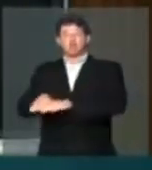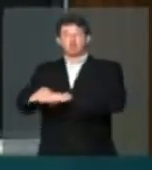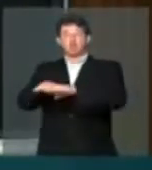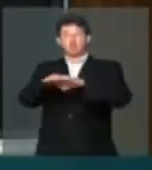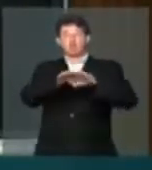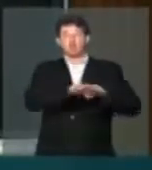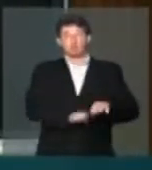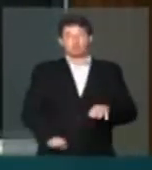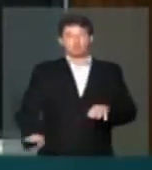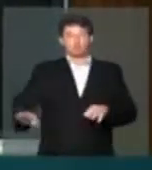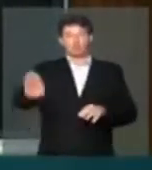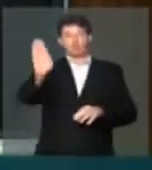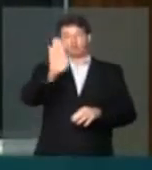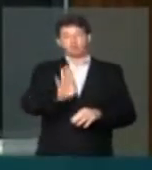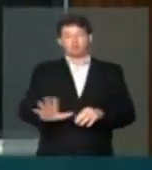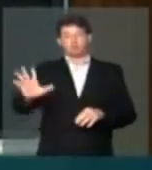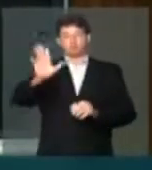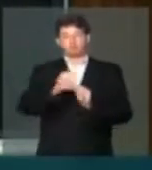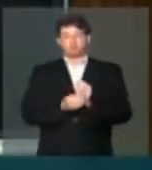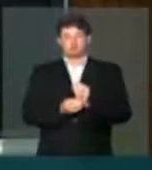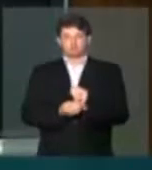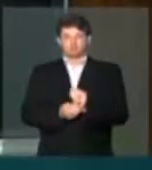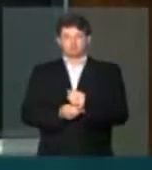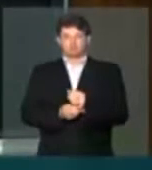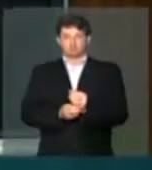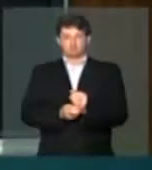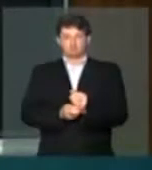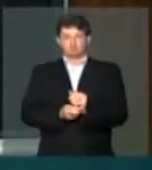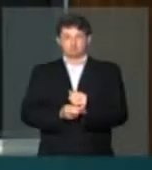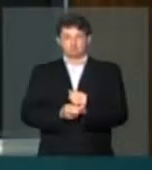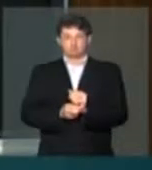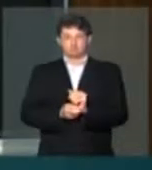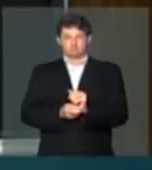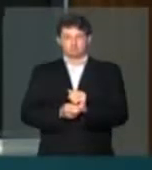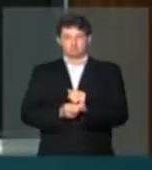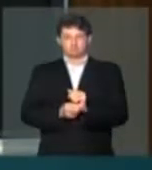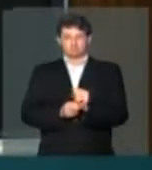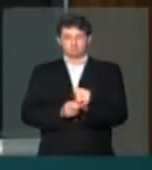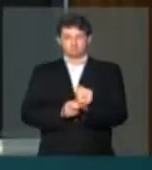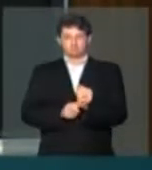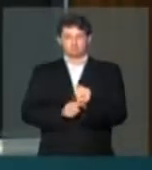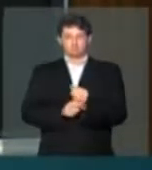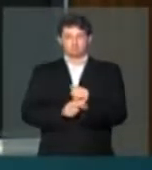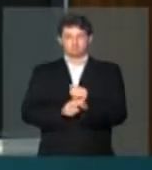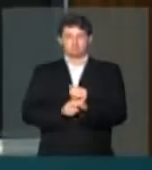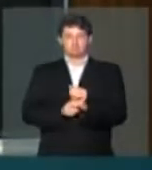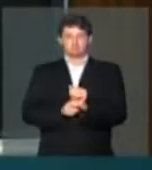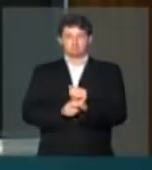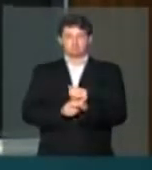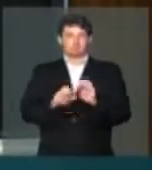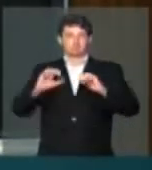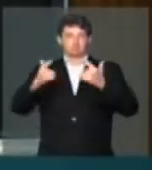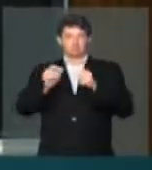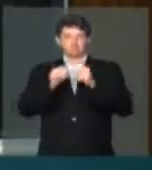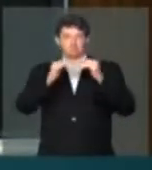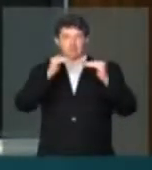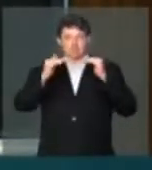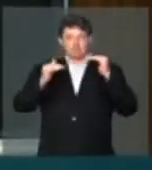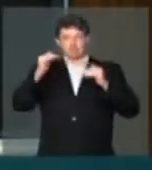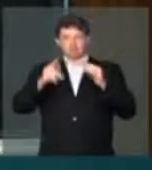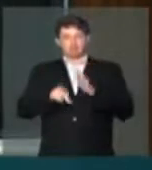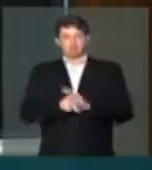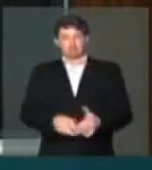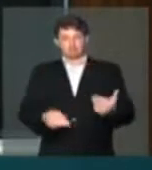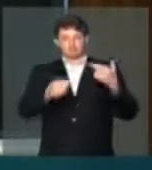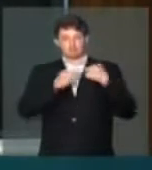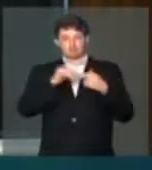forma equilibrada entre todos os entes da Federação e estabelecer, obviamente, um ponto de equilíbrio entre as